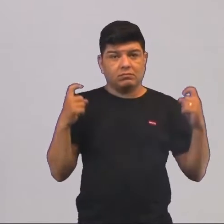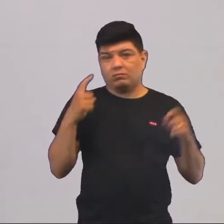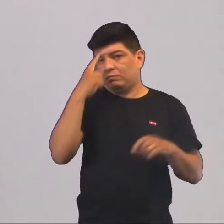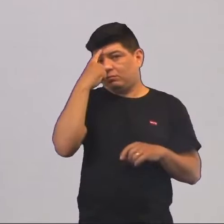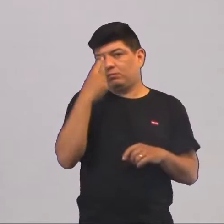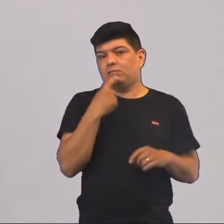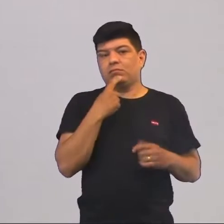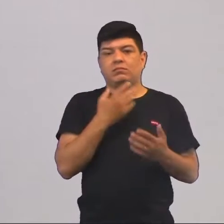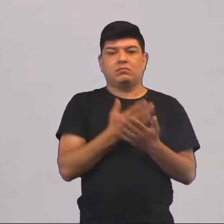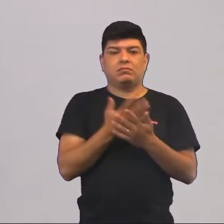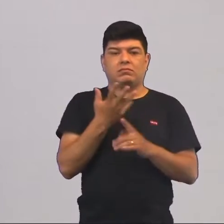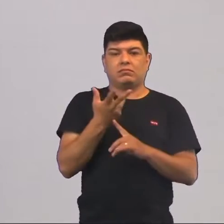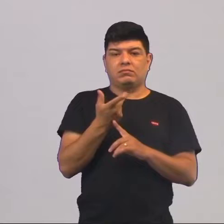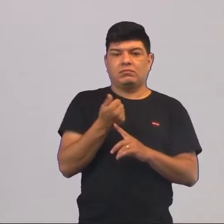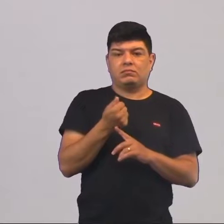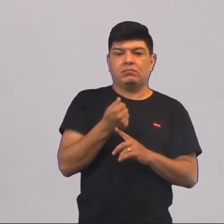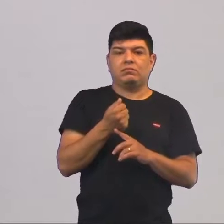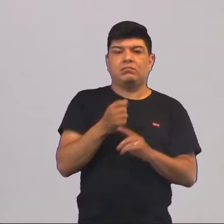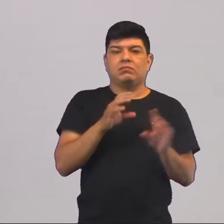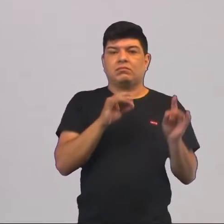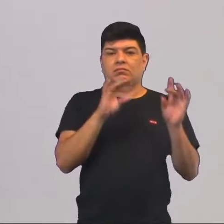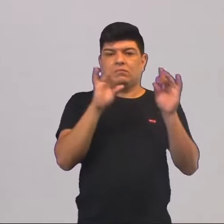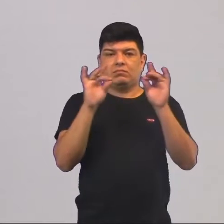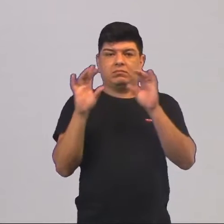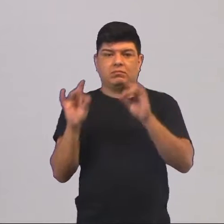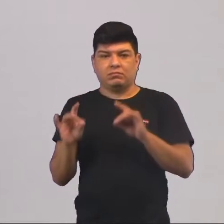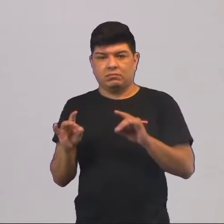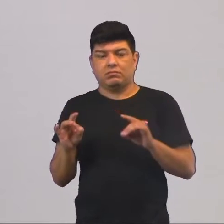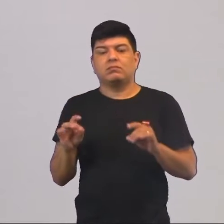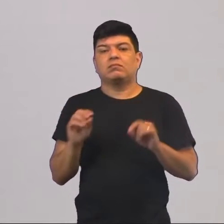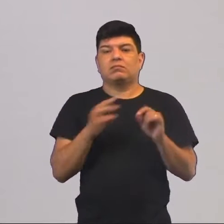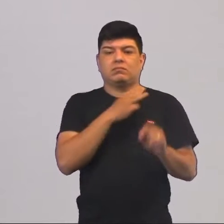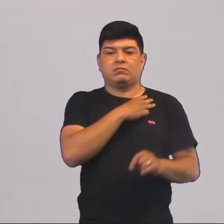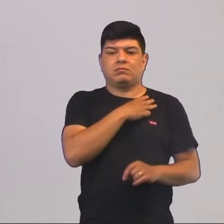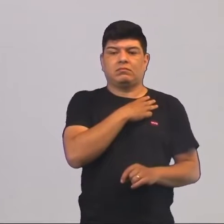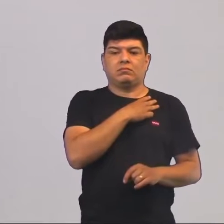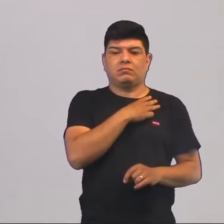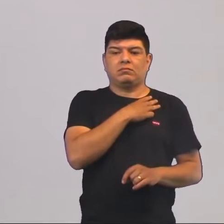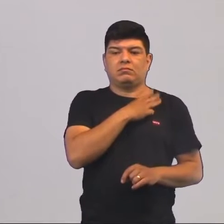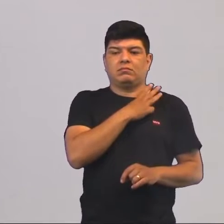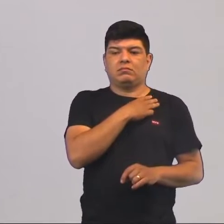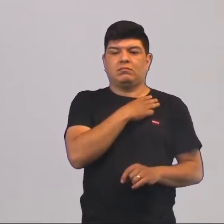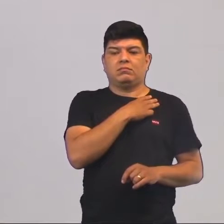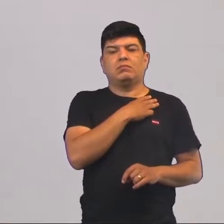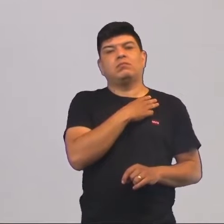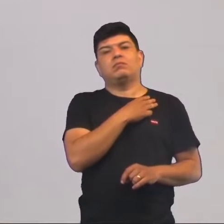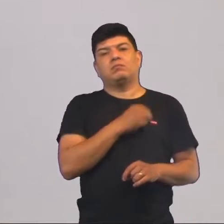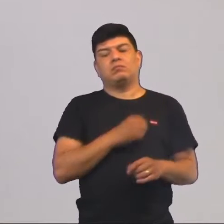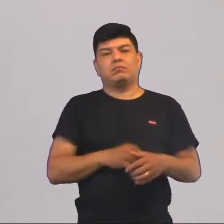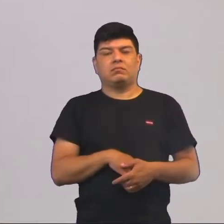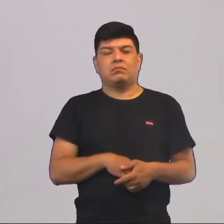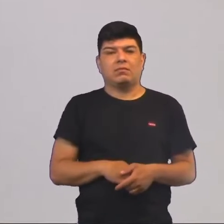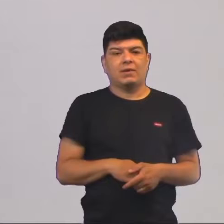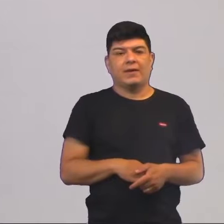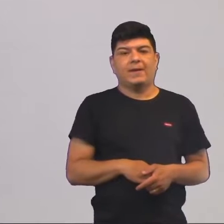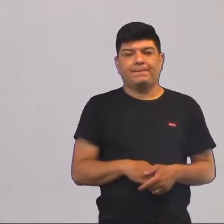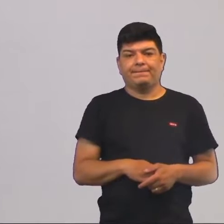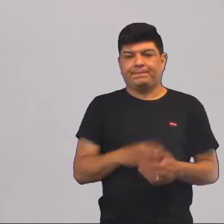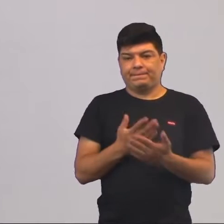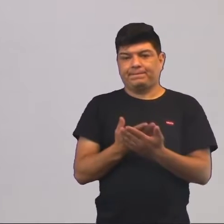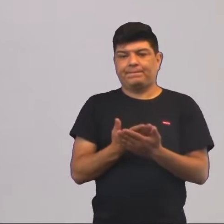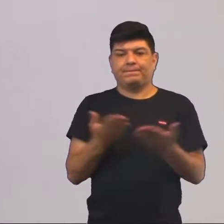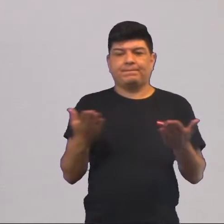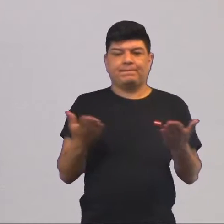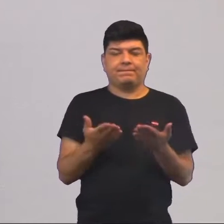nesta aula de arte. Essa aula que é específica aí, direcionada para a terceira série do ensino médio. Na aula de hoje